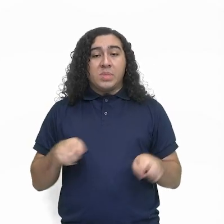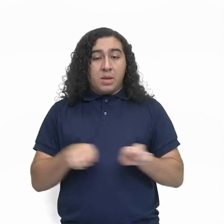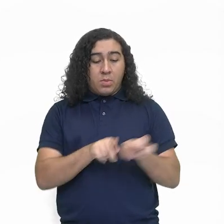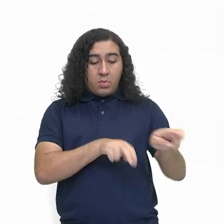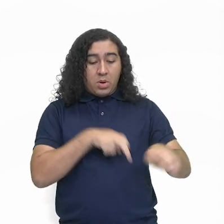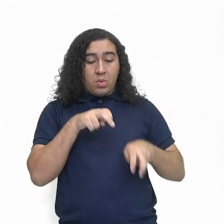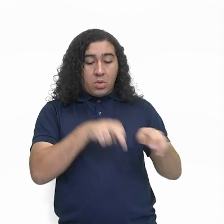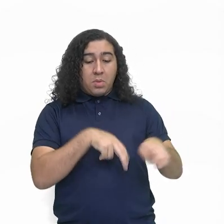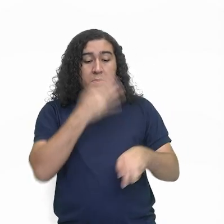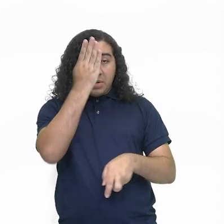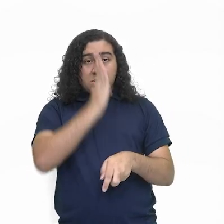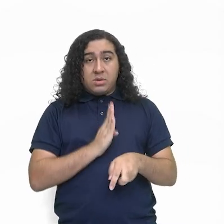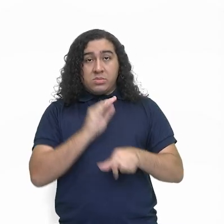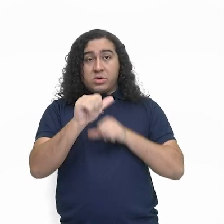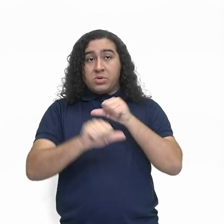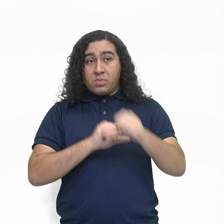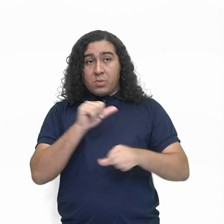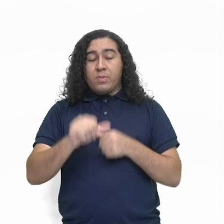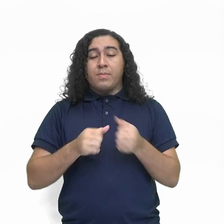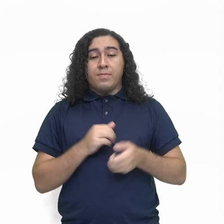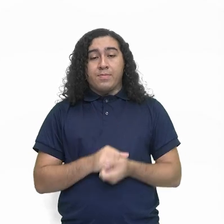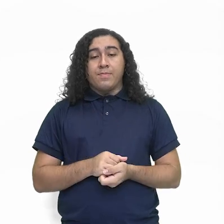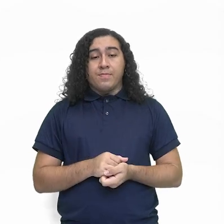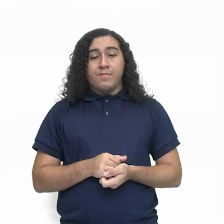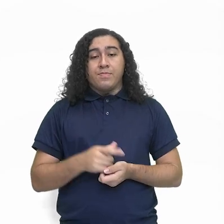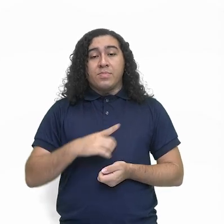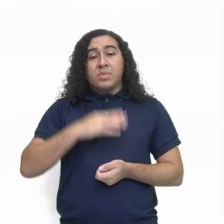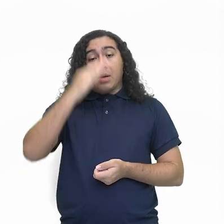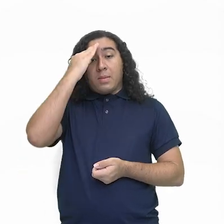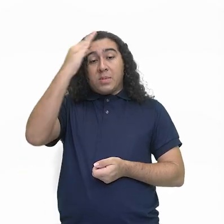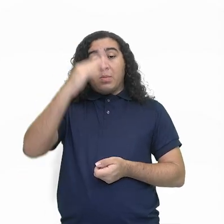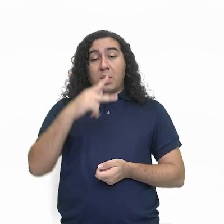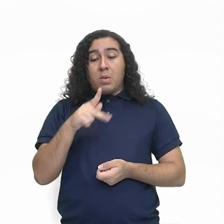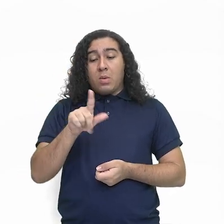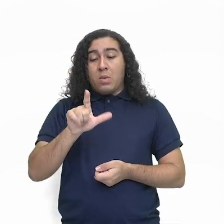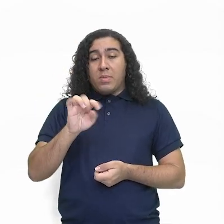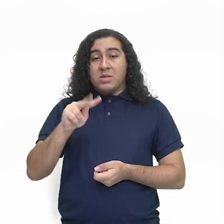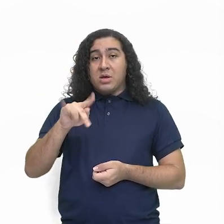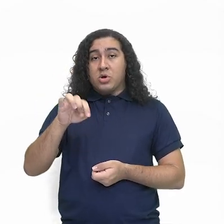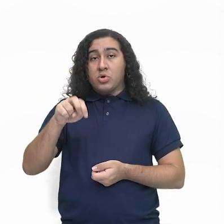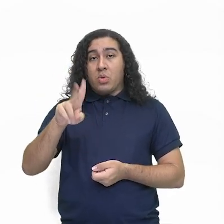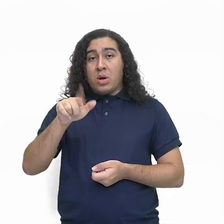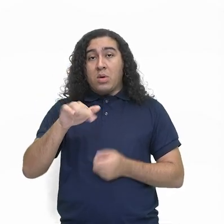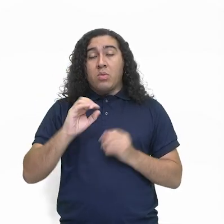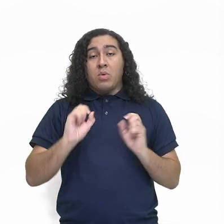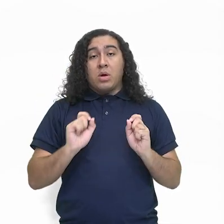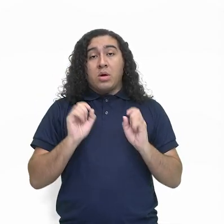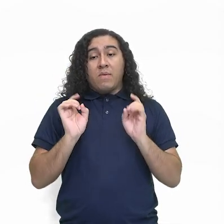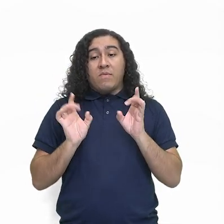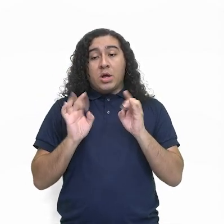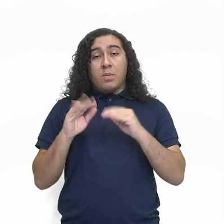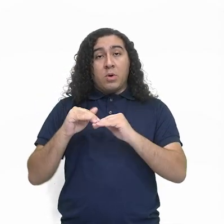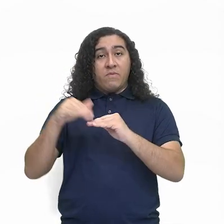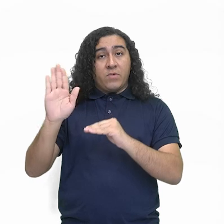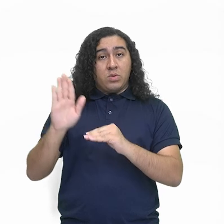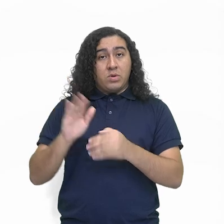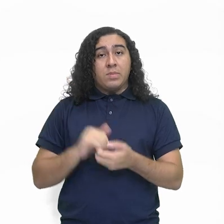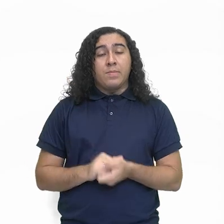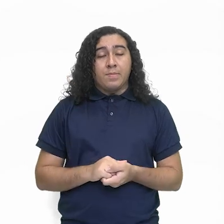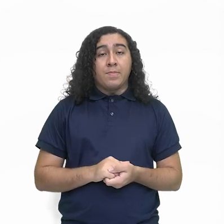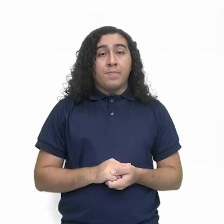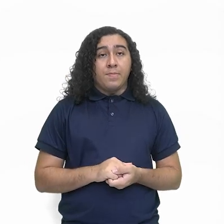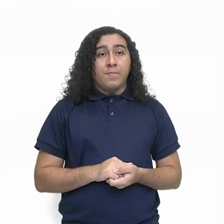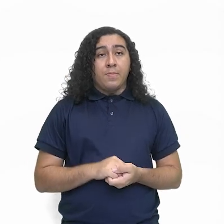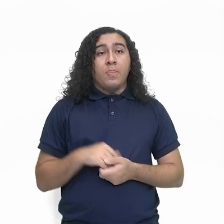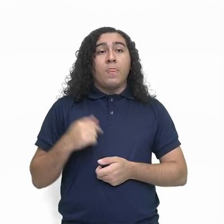brasileiro isso foi mudando. Então a gente tem aí o predomínio das plantations, voltadas para o mercado externo, ou seja, as plantations a gente